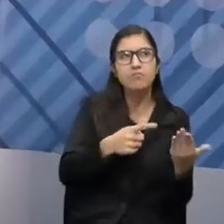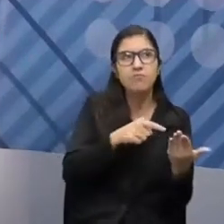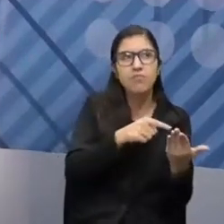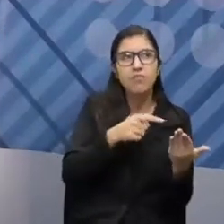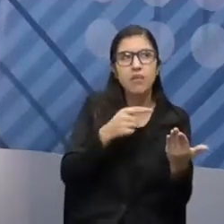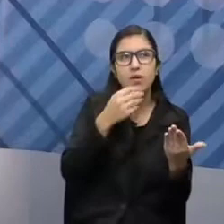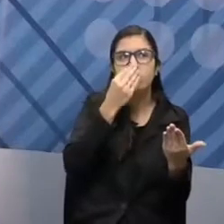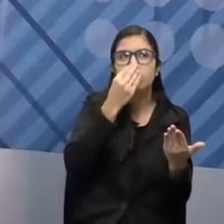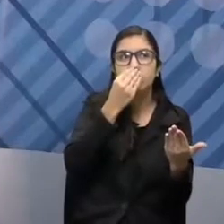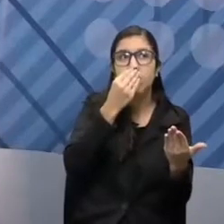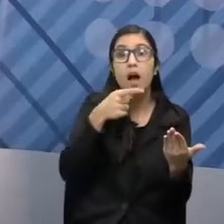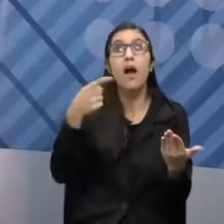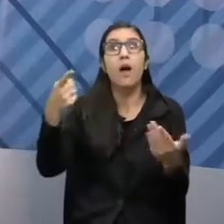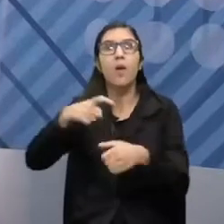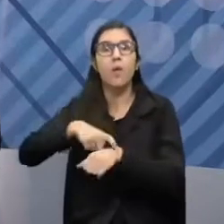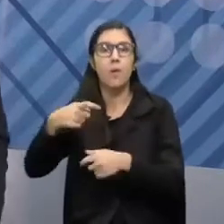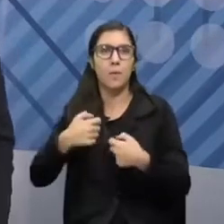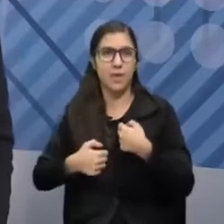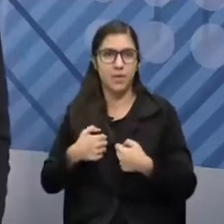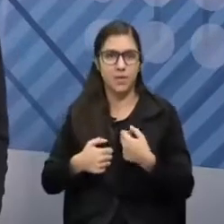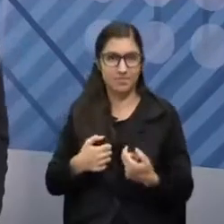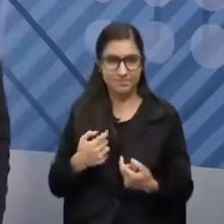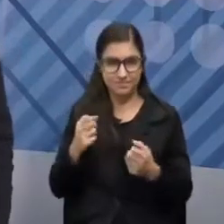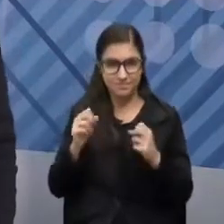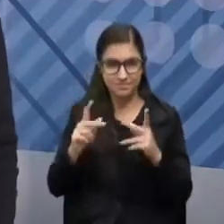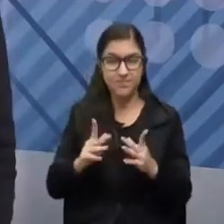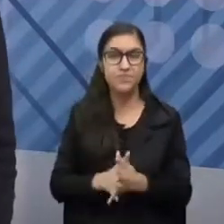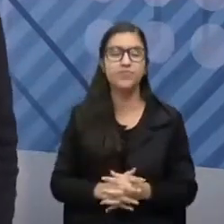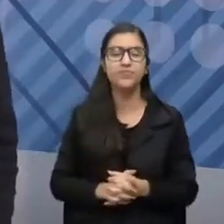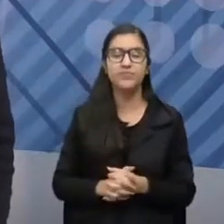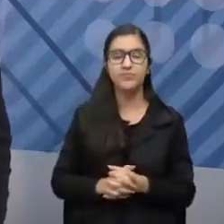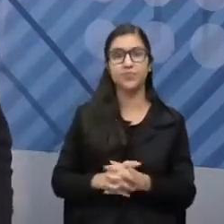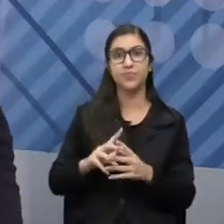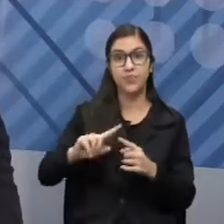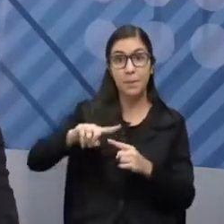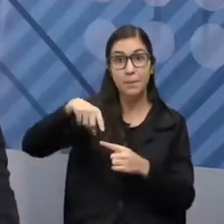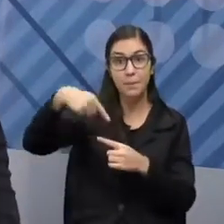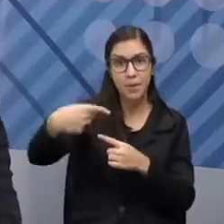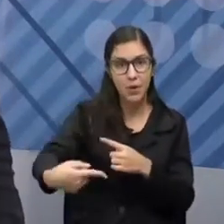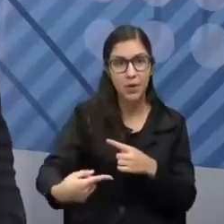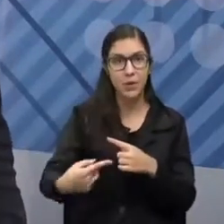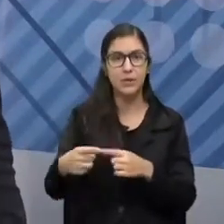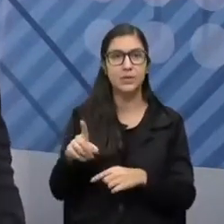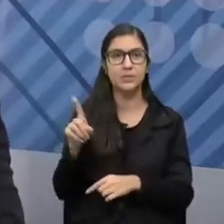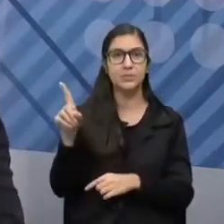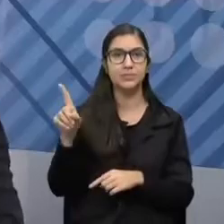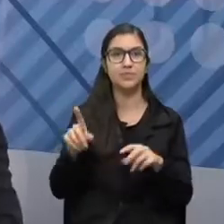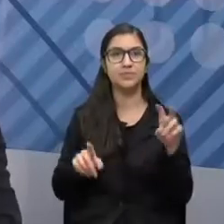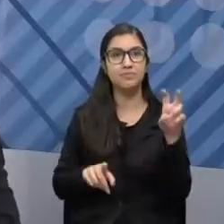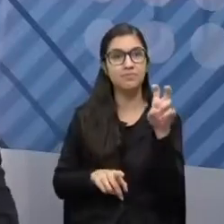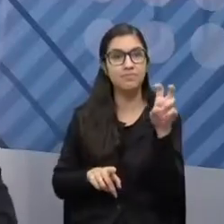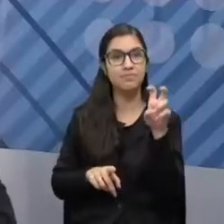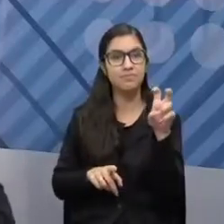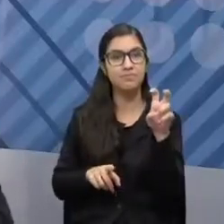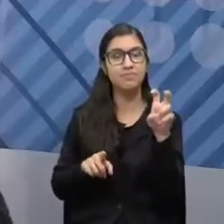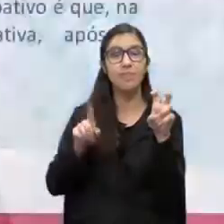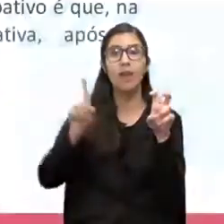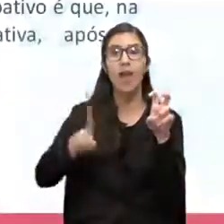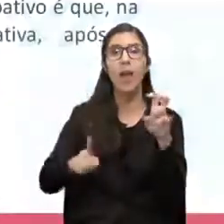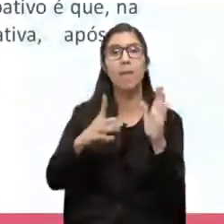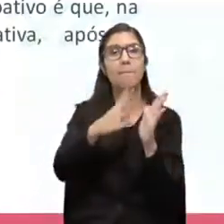ser executada, certo? Agora, a próxima fase extremamente importante, que é a